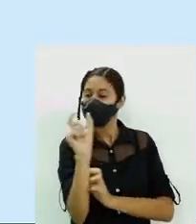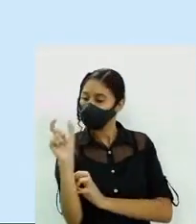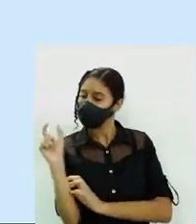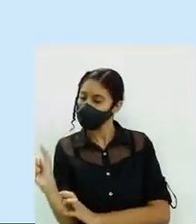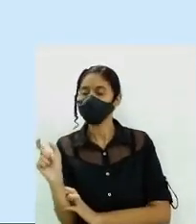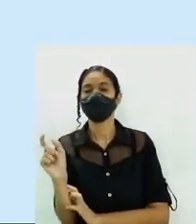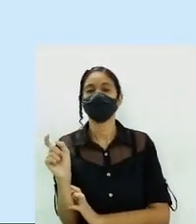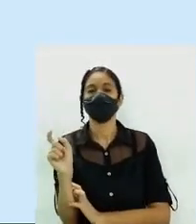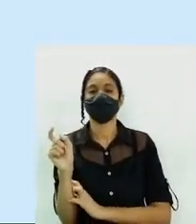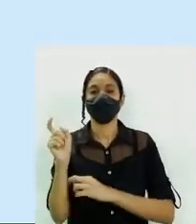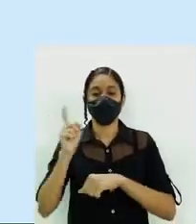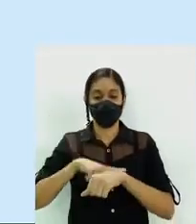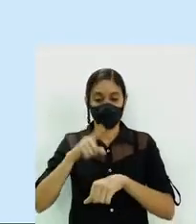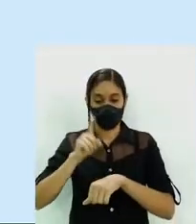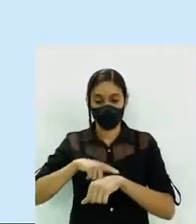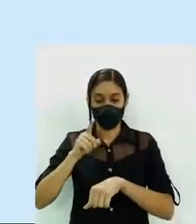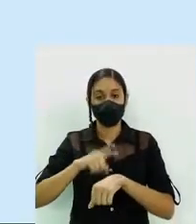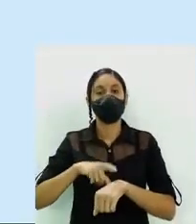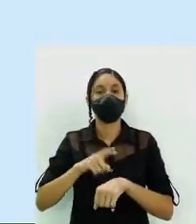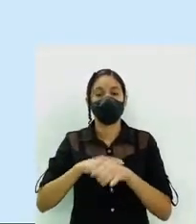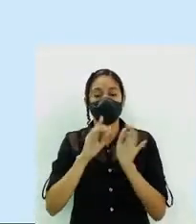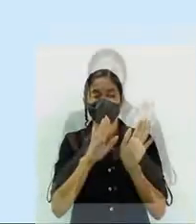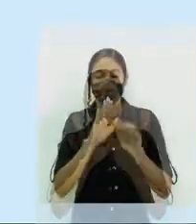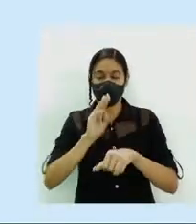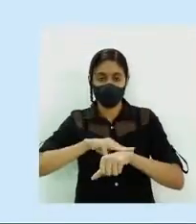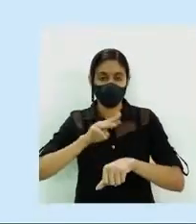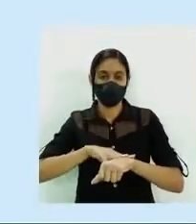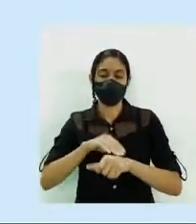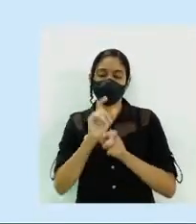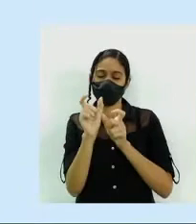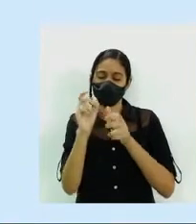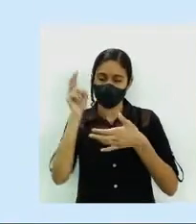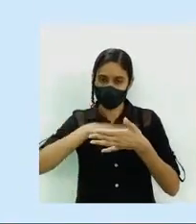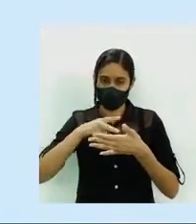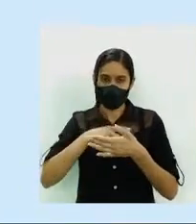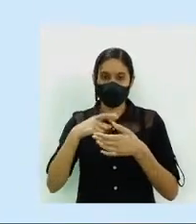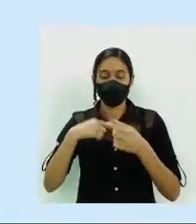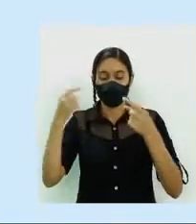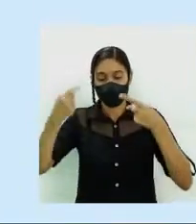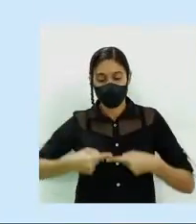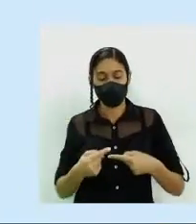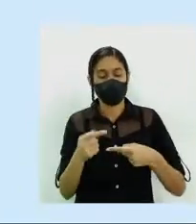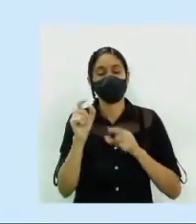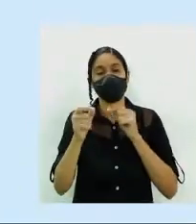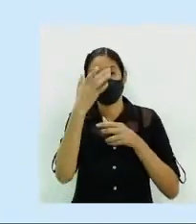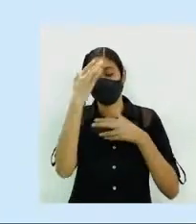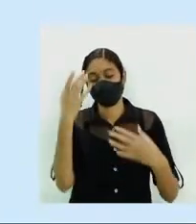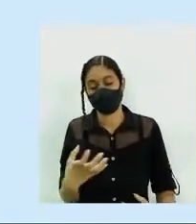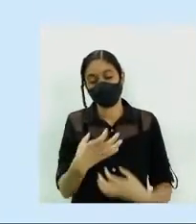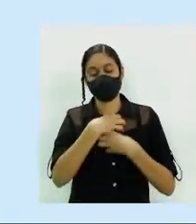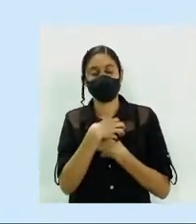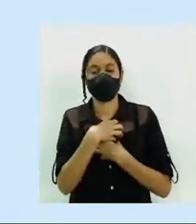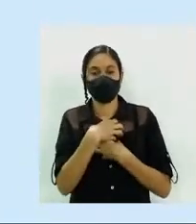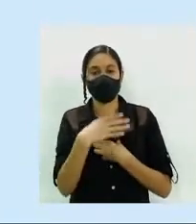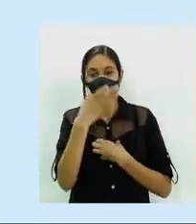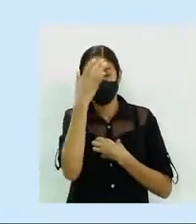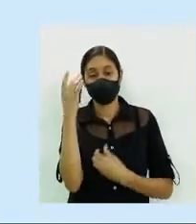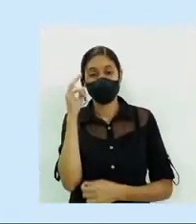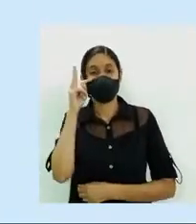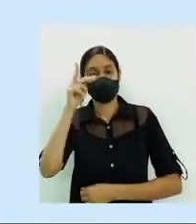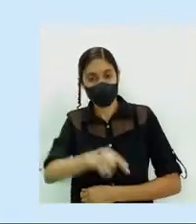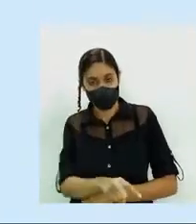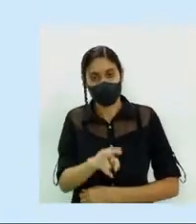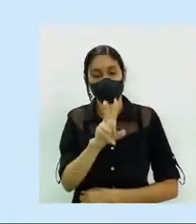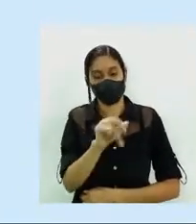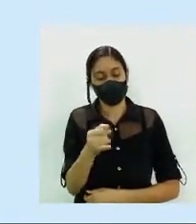de batalha de palavras, de batalha de poesia. E quem é que tem que ser impactado? O público. Ele é que vai